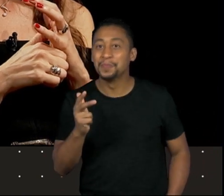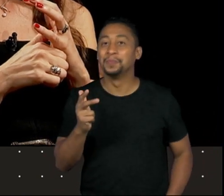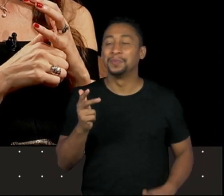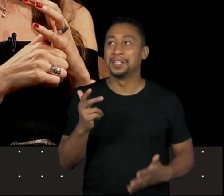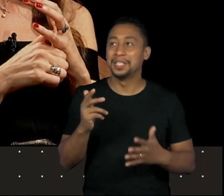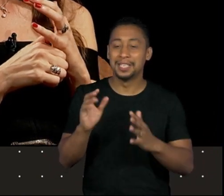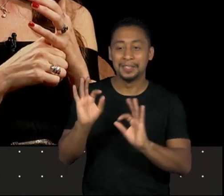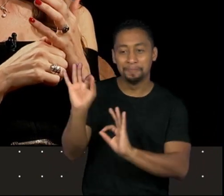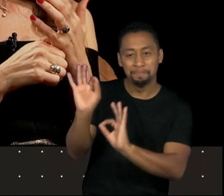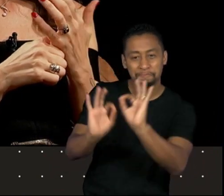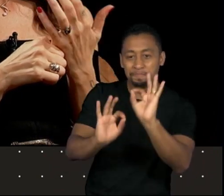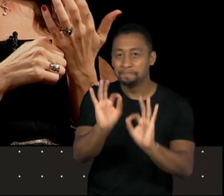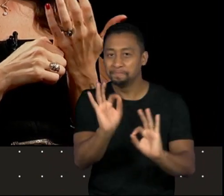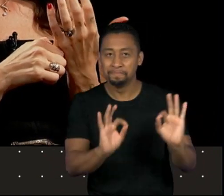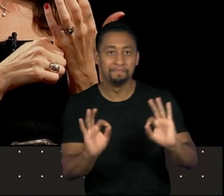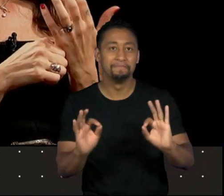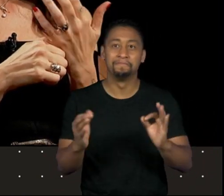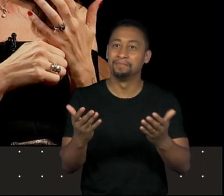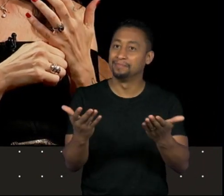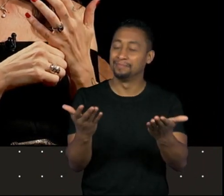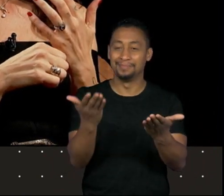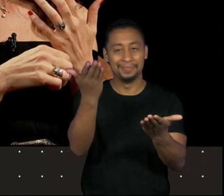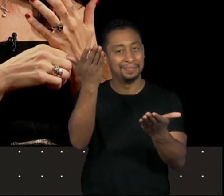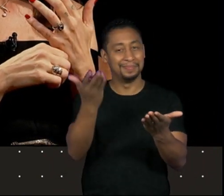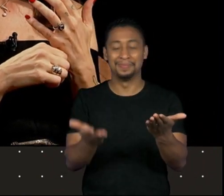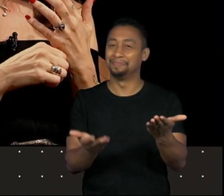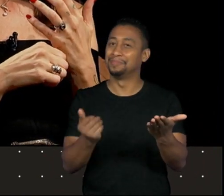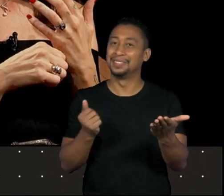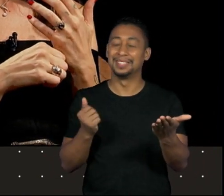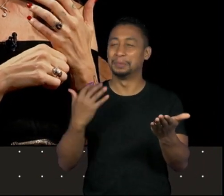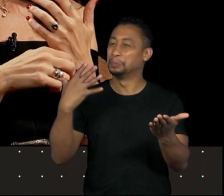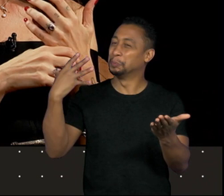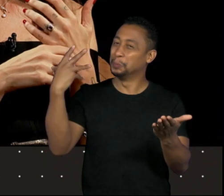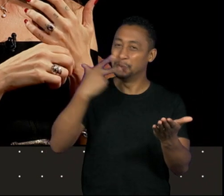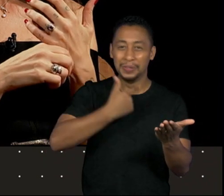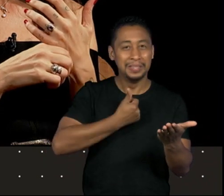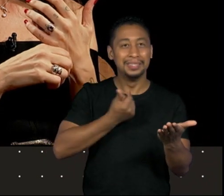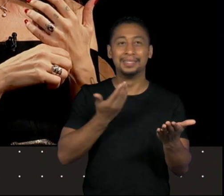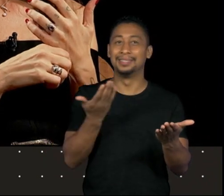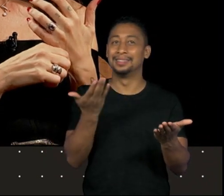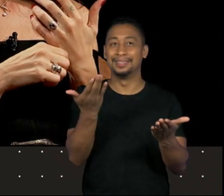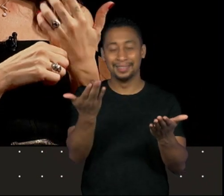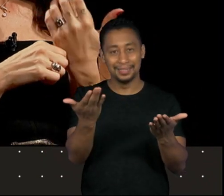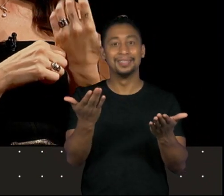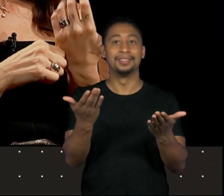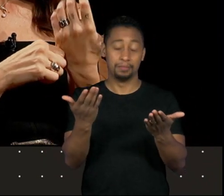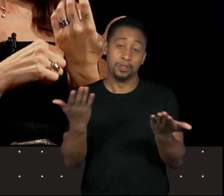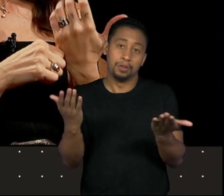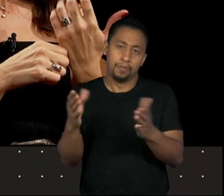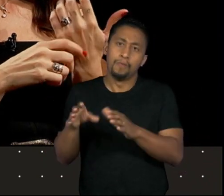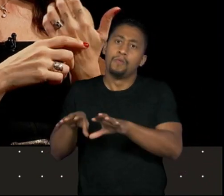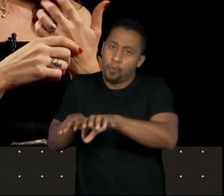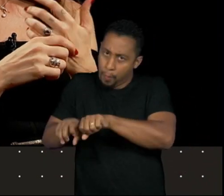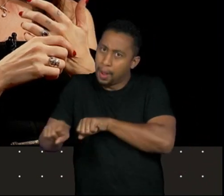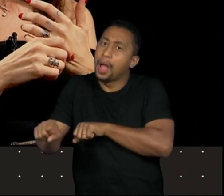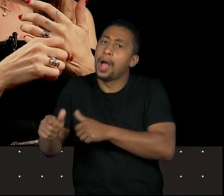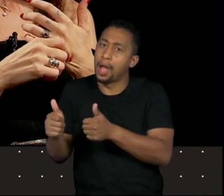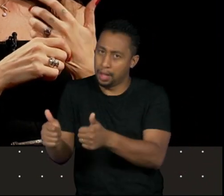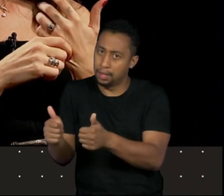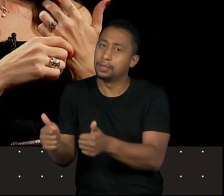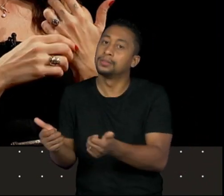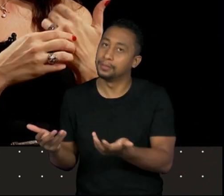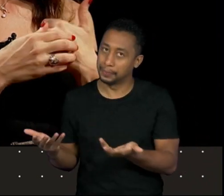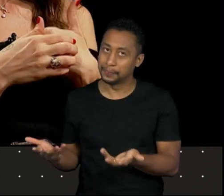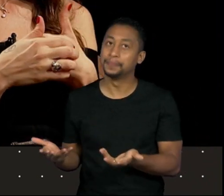estética, além da questão musical, né? Ela não é uma cantora formada academicamente, né? Ela é muito mais intuitiva,